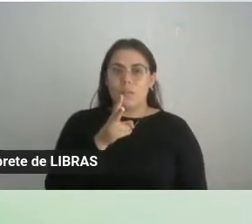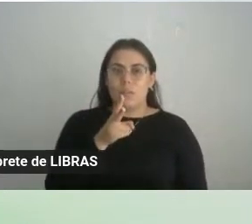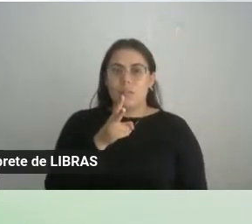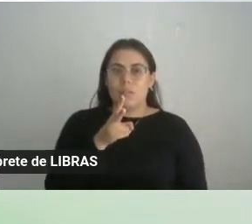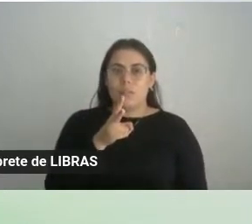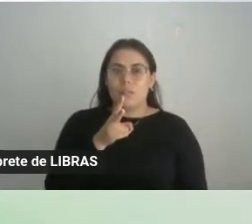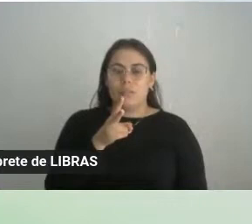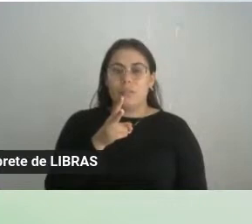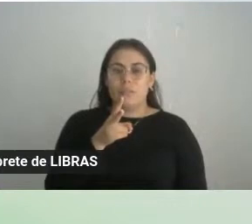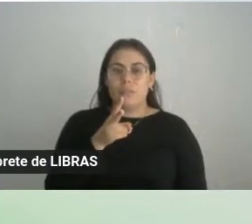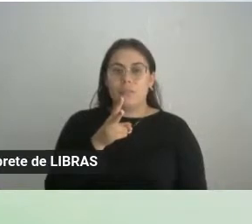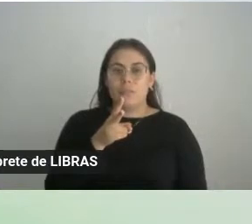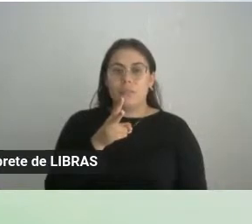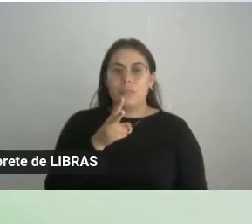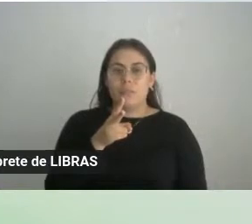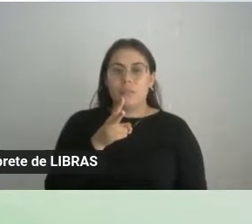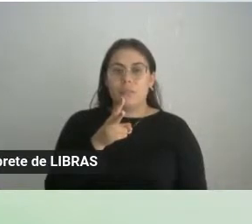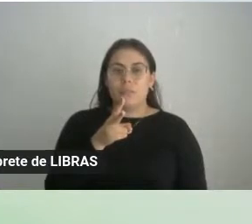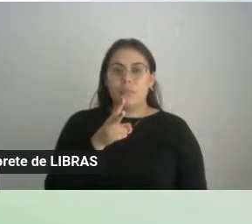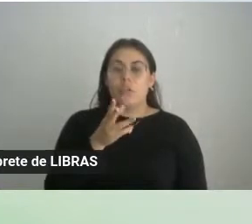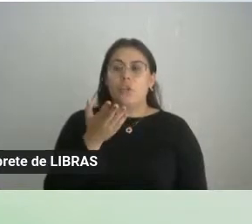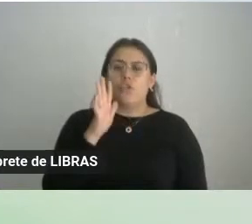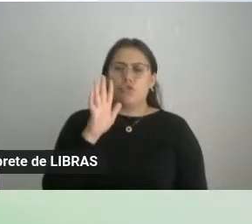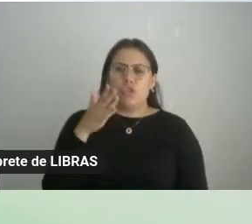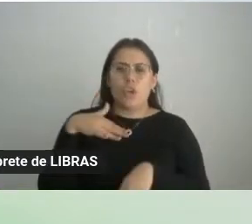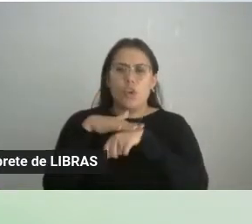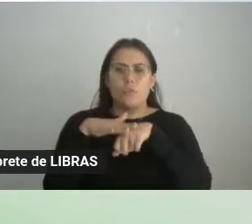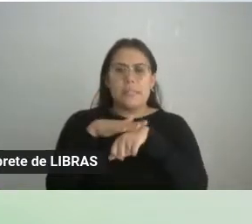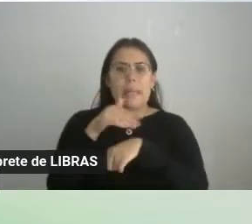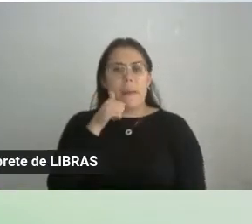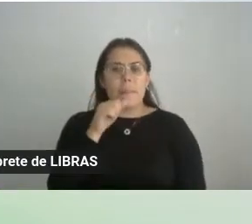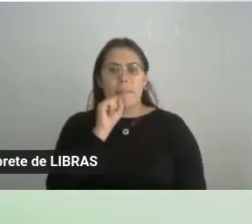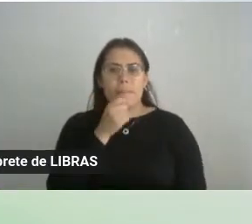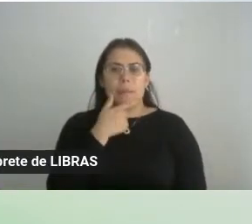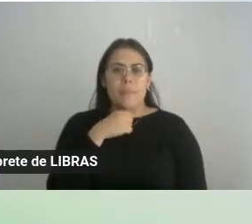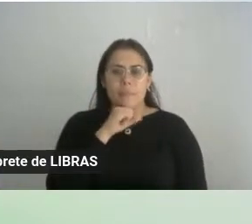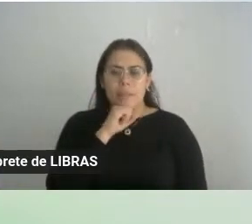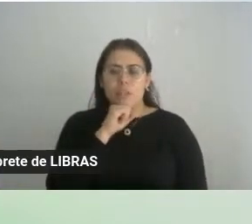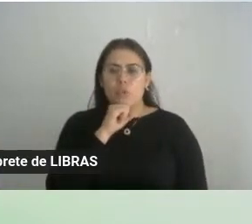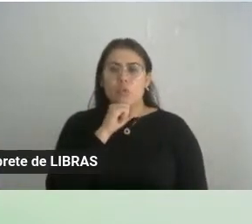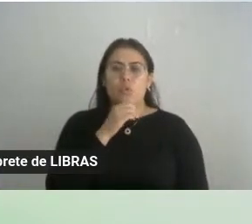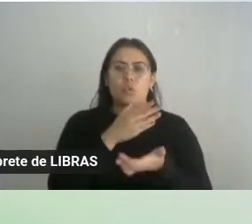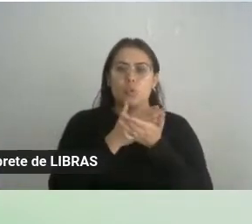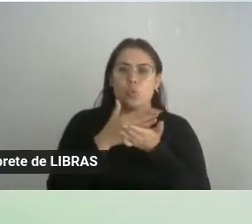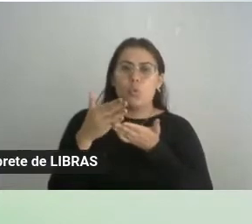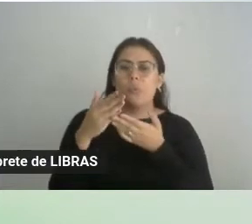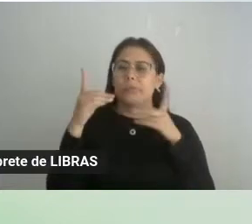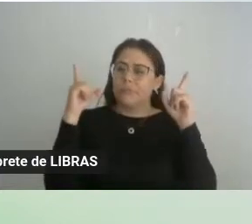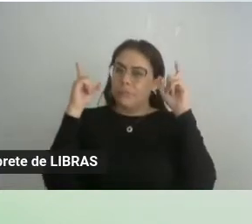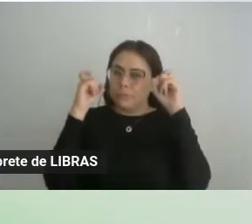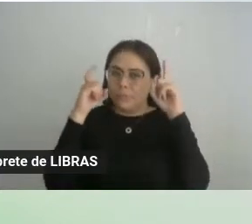eu fiz um bate-papo com os pais. E no começo foi bem difícil, eles eram